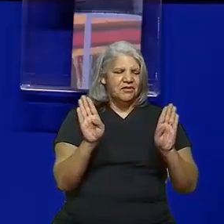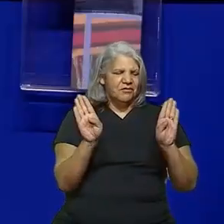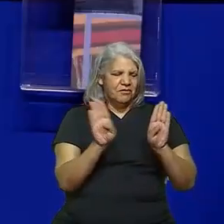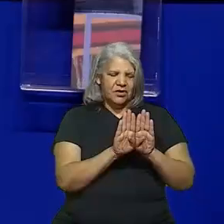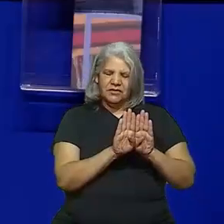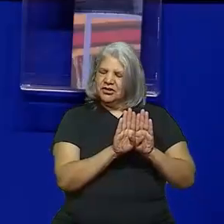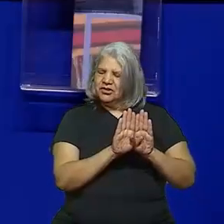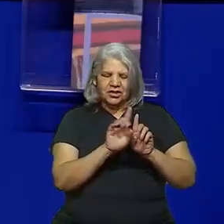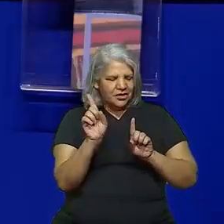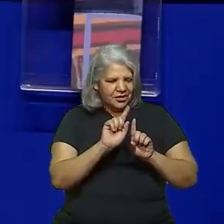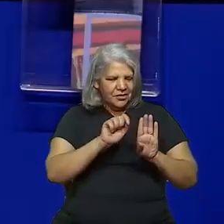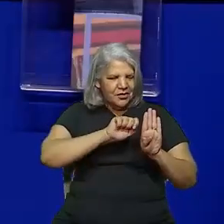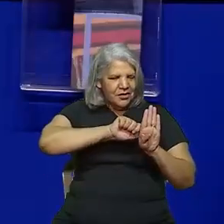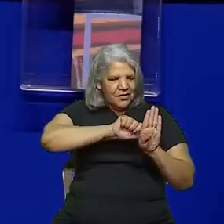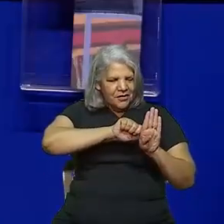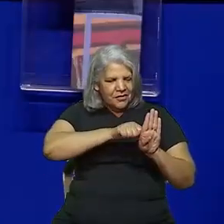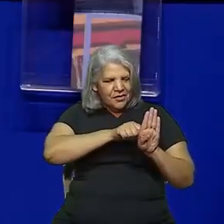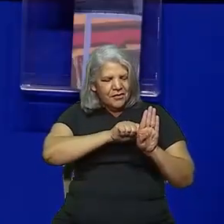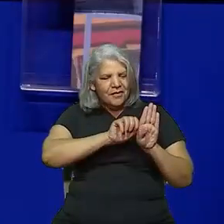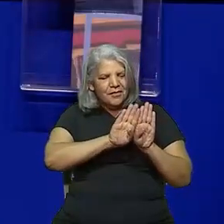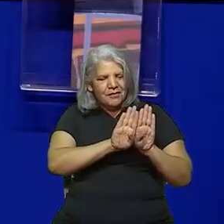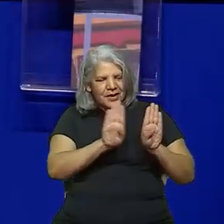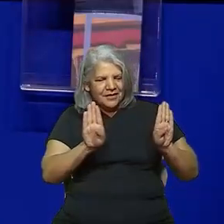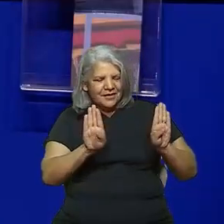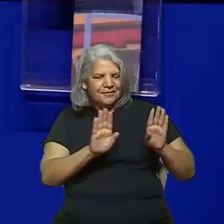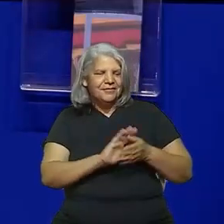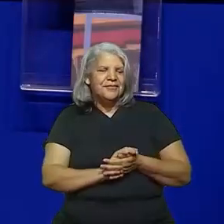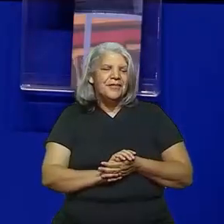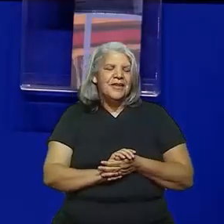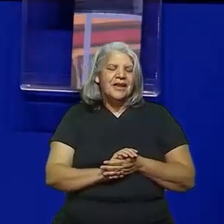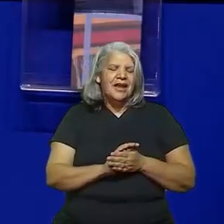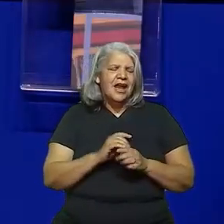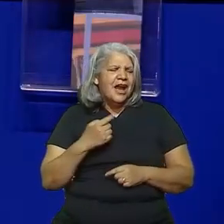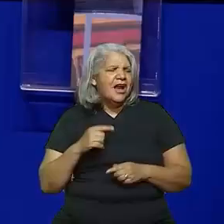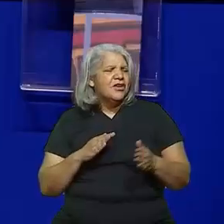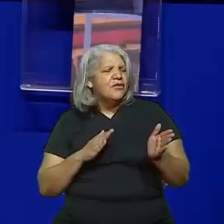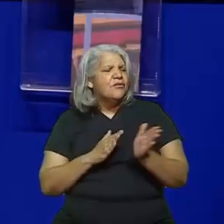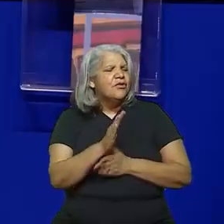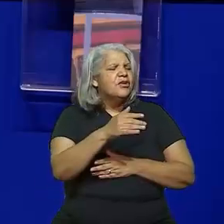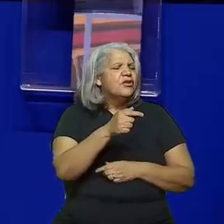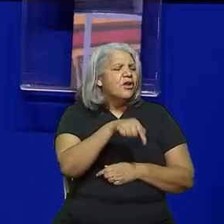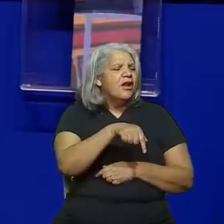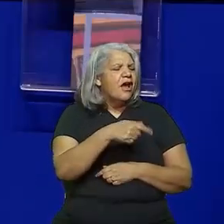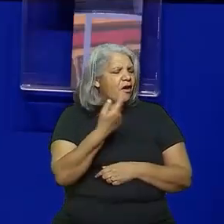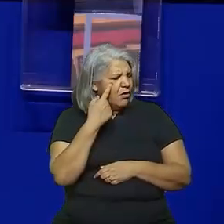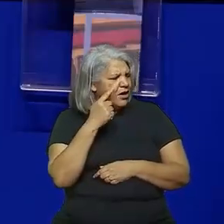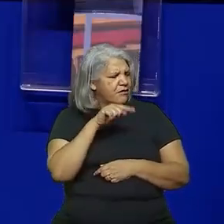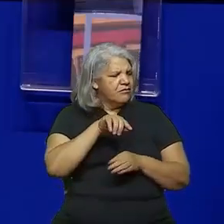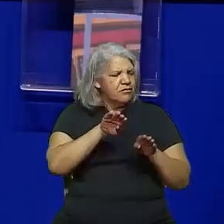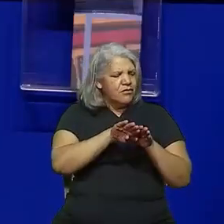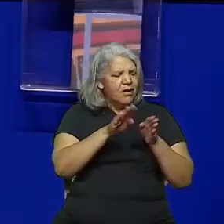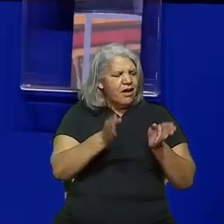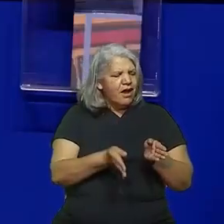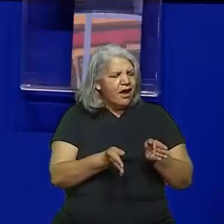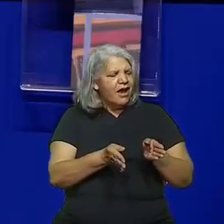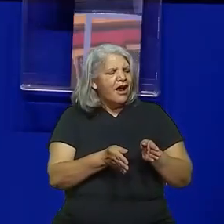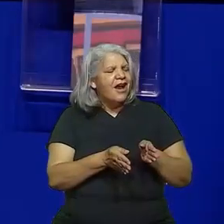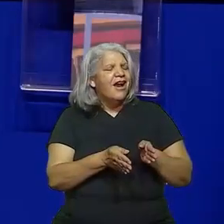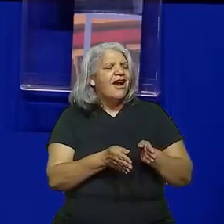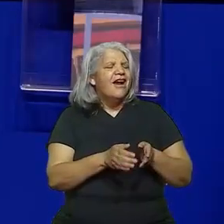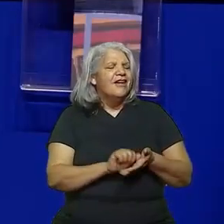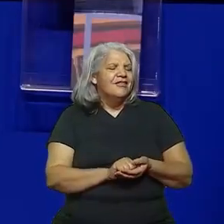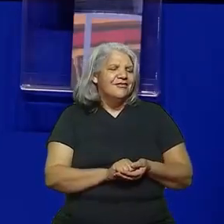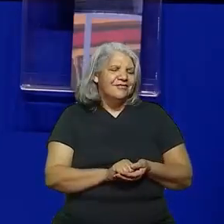eram destrancadas, abertas, entrava. E aí eu entrei, fui direto na caixinha, puxei, abri, era